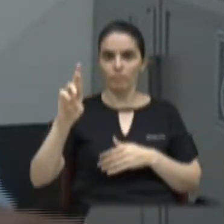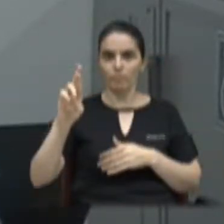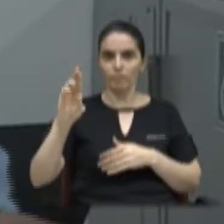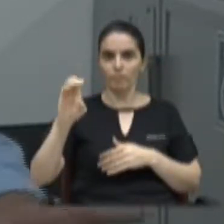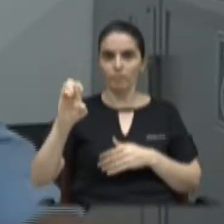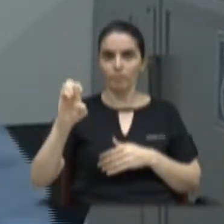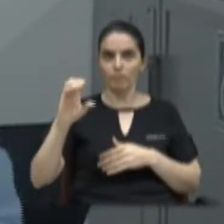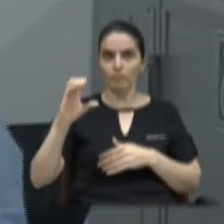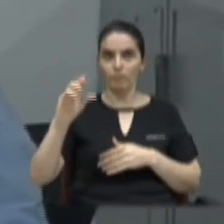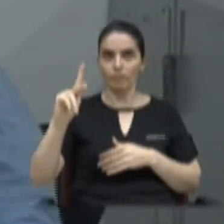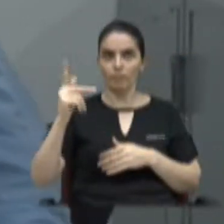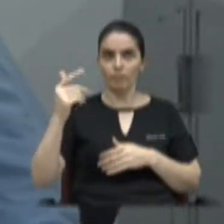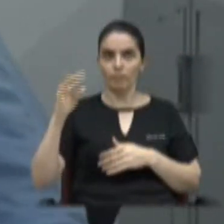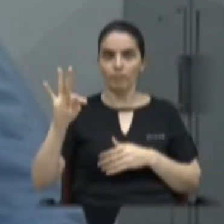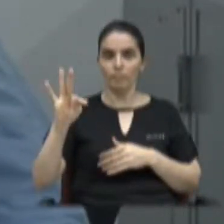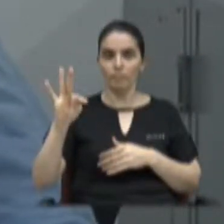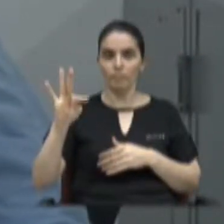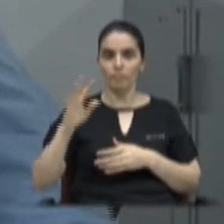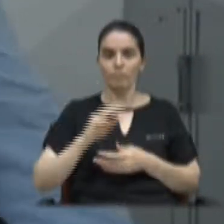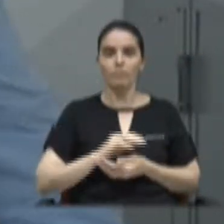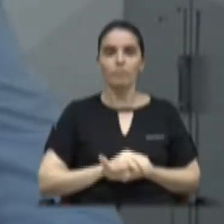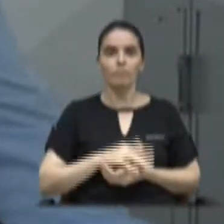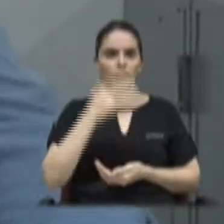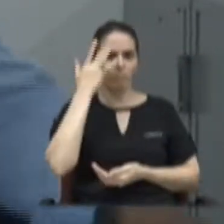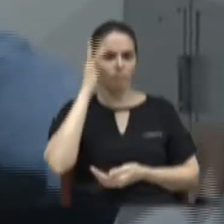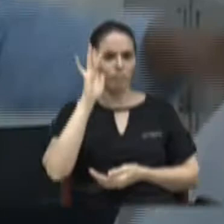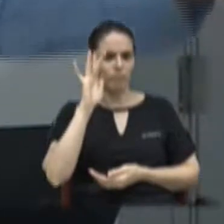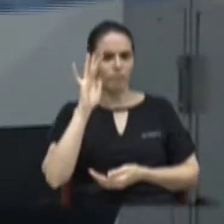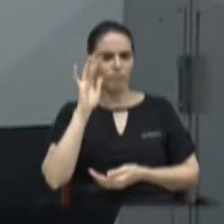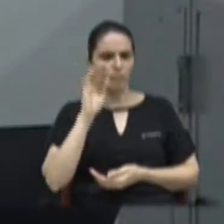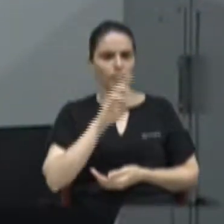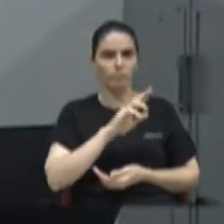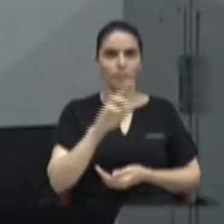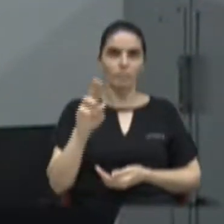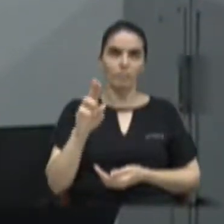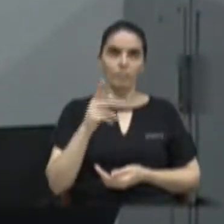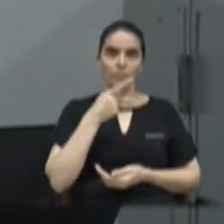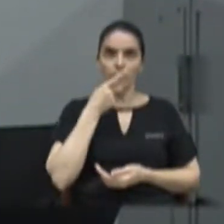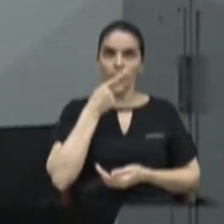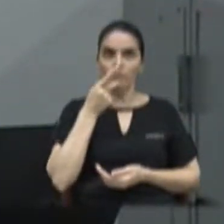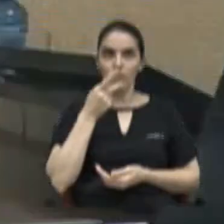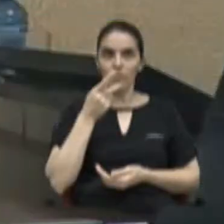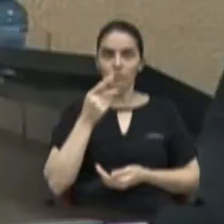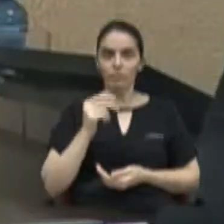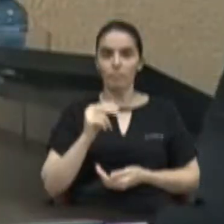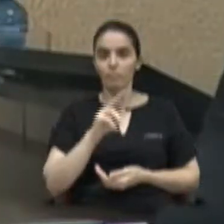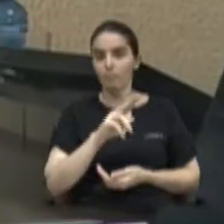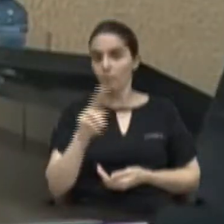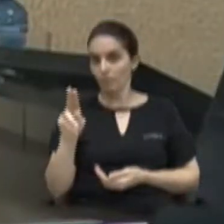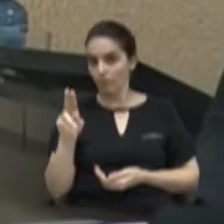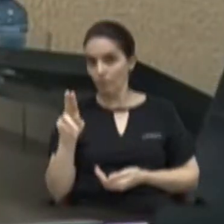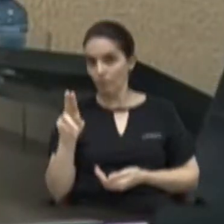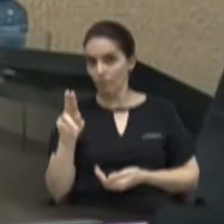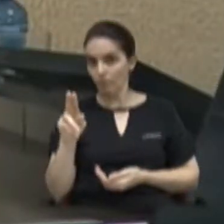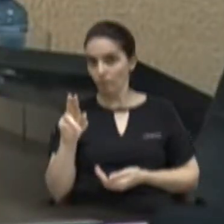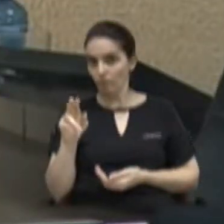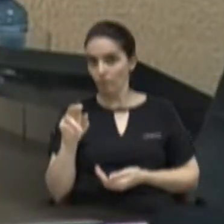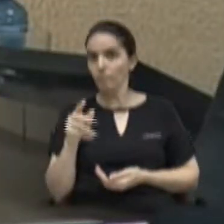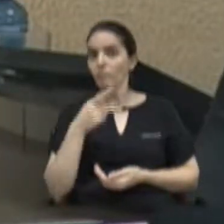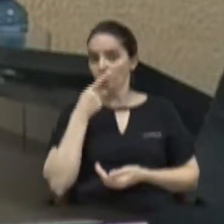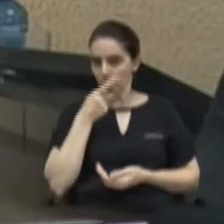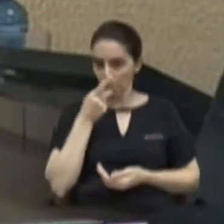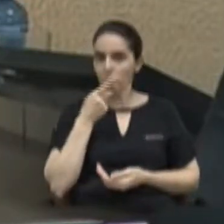Não, não sei se é BRK, não sei se é Odebrecht. As respostas que eles deram para a comissão está escrito Odebrecht.